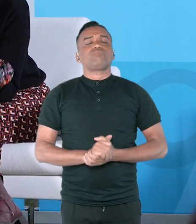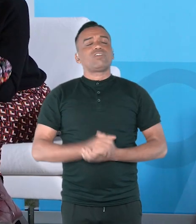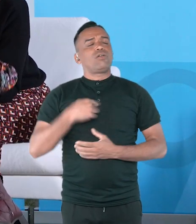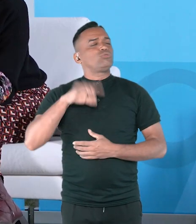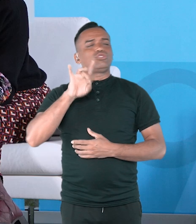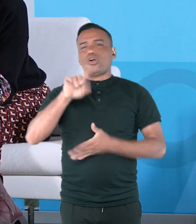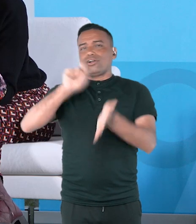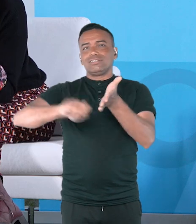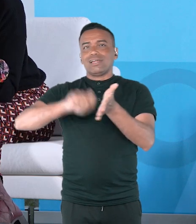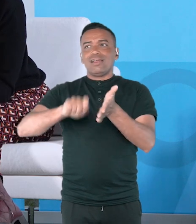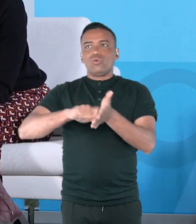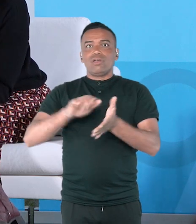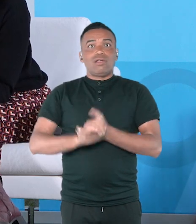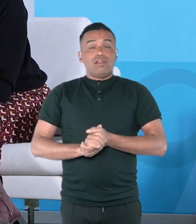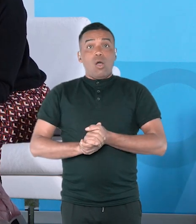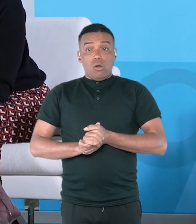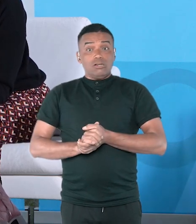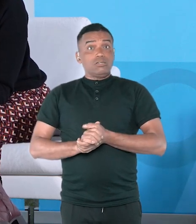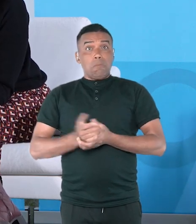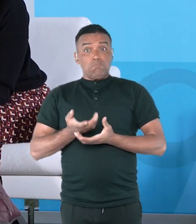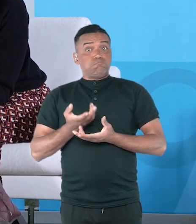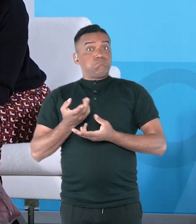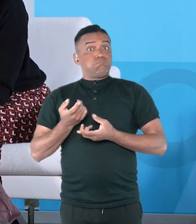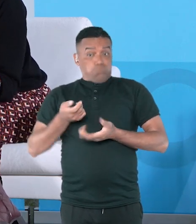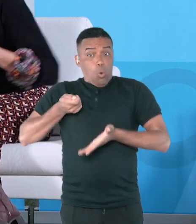vocês, é que eu só escrevo com uma arma na cabeça.